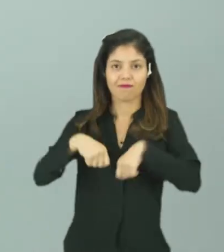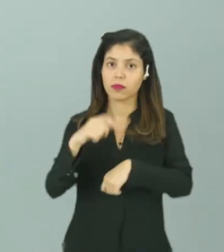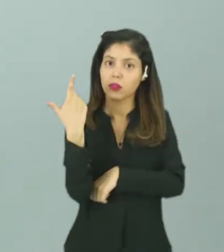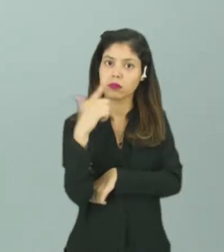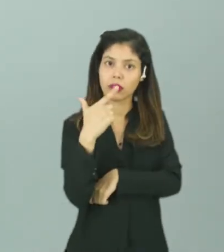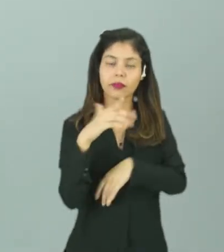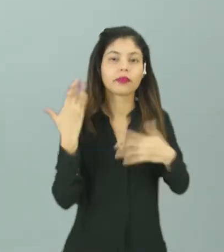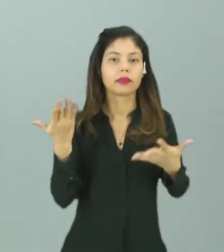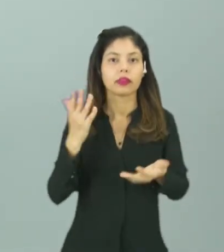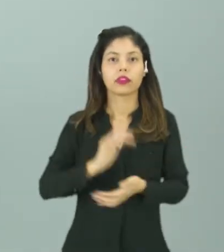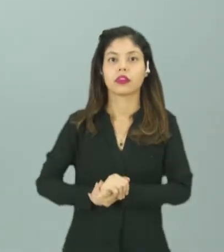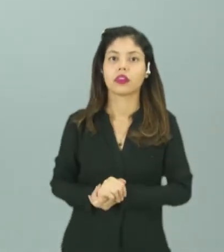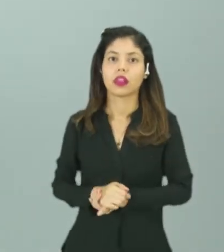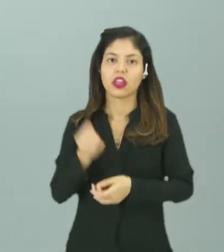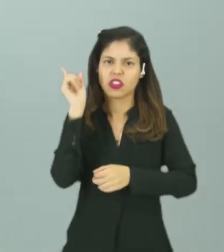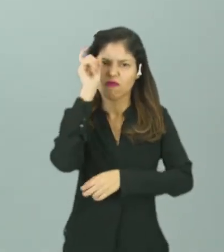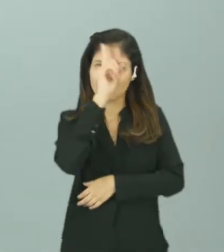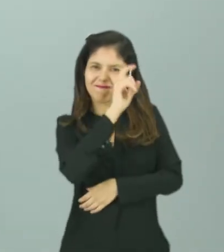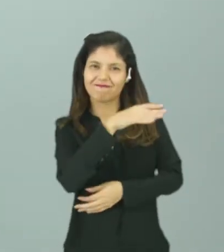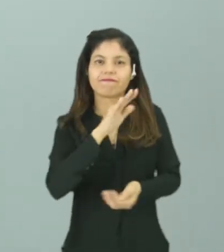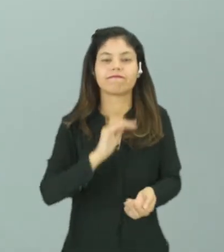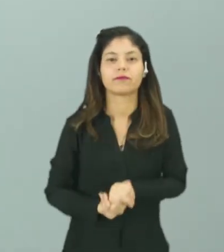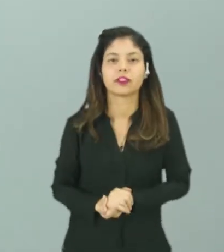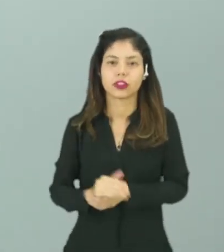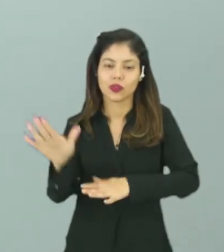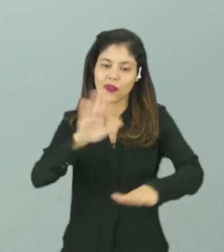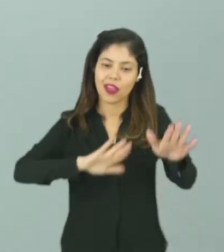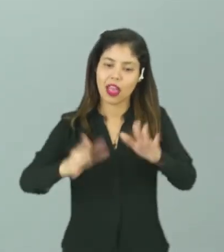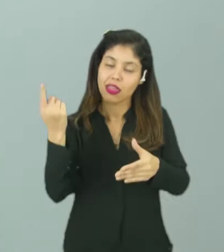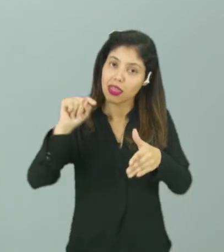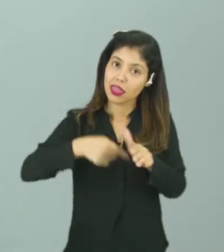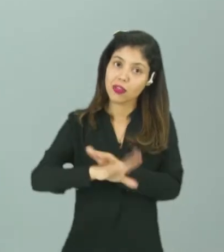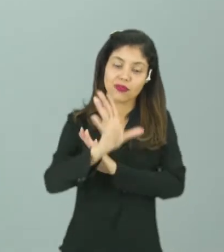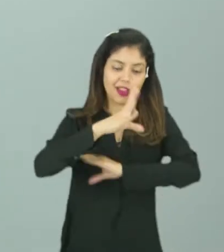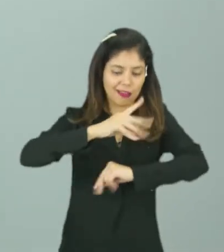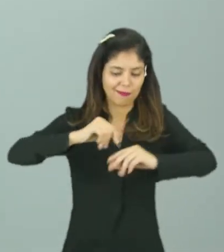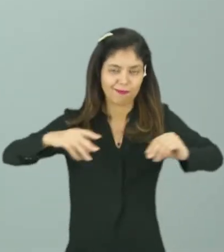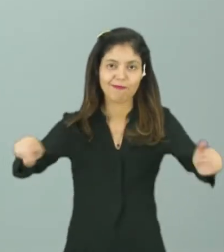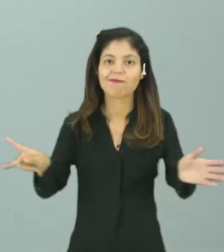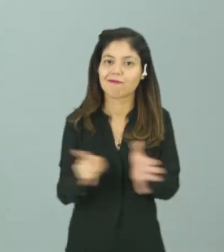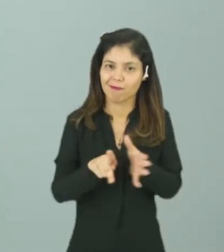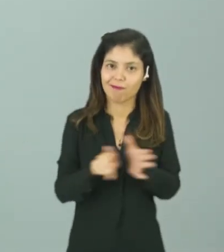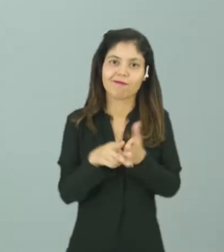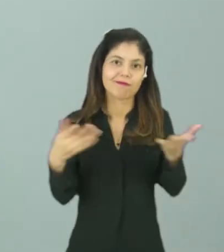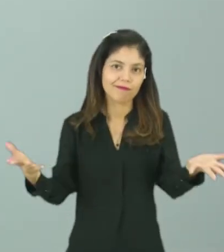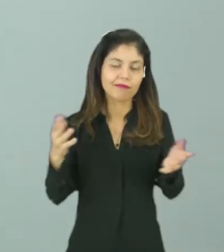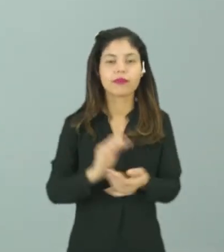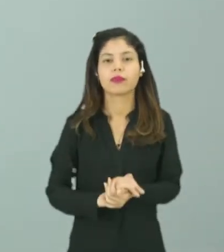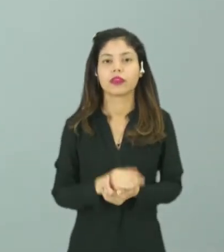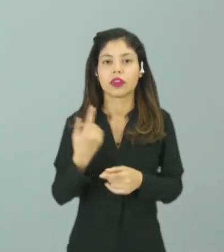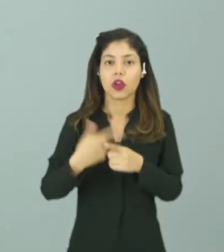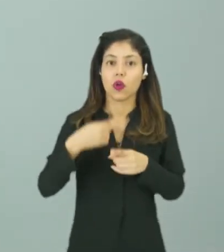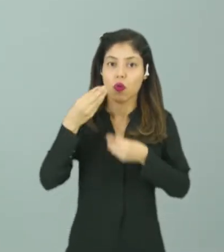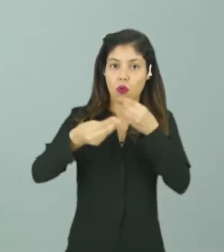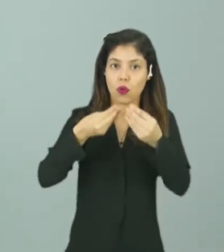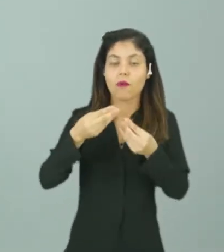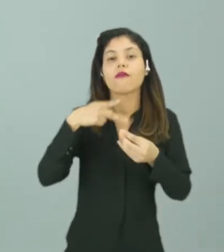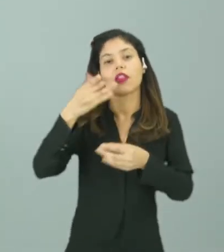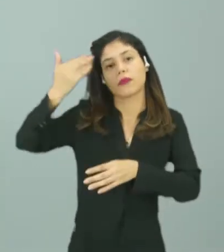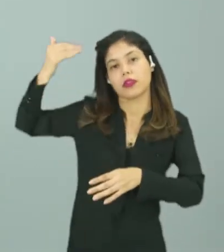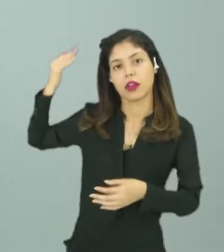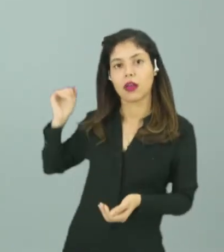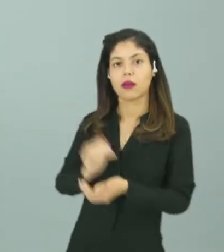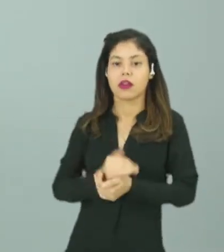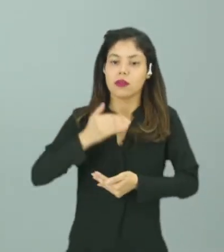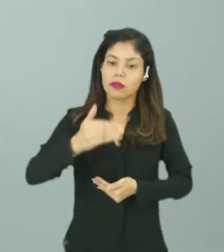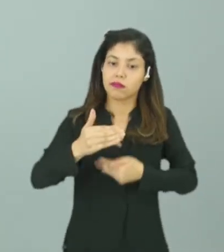titulação, eles têm dificuldade de se manter dentro dessa terra. E aí, como a gente falou anteriormente, com o avanço do